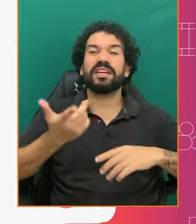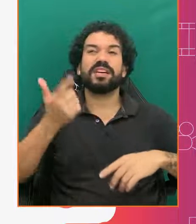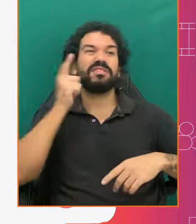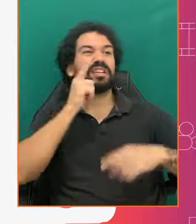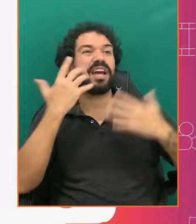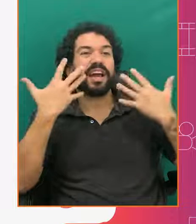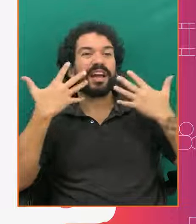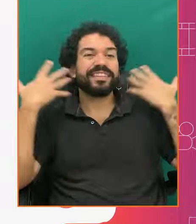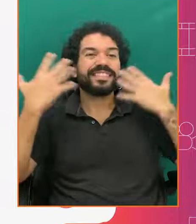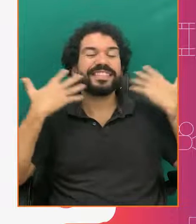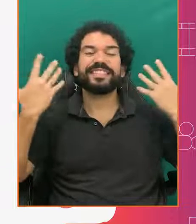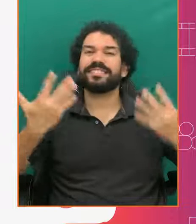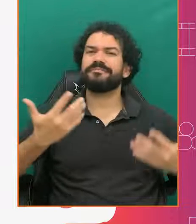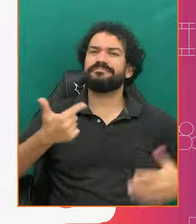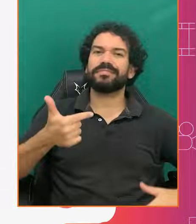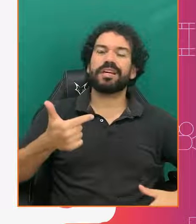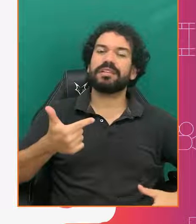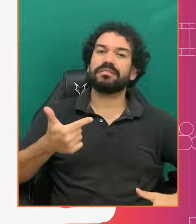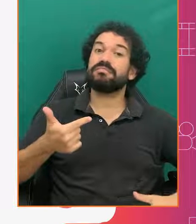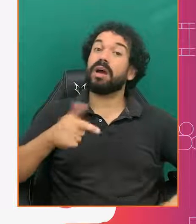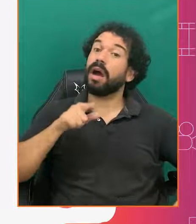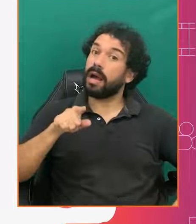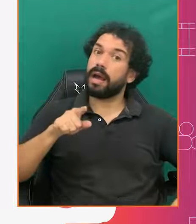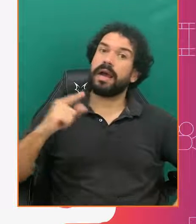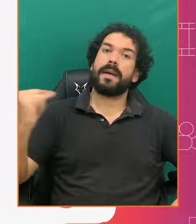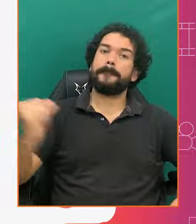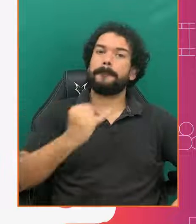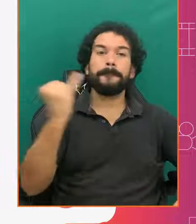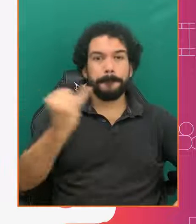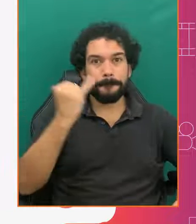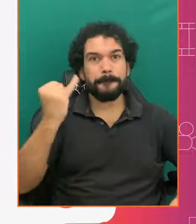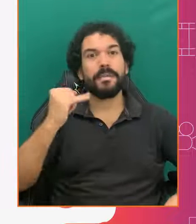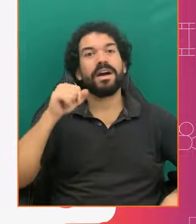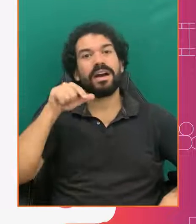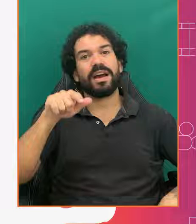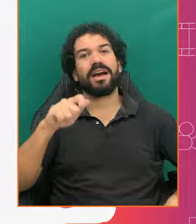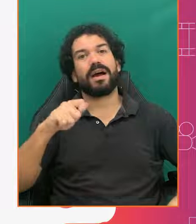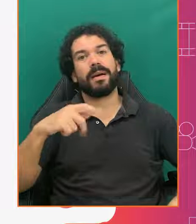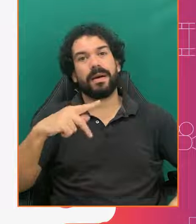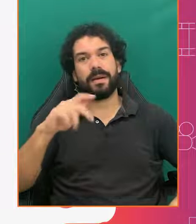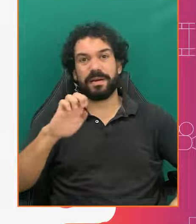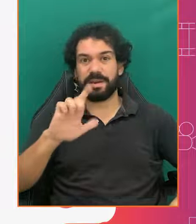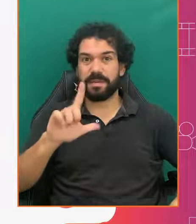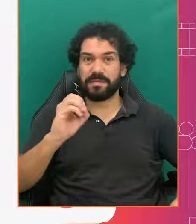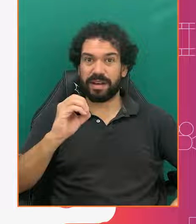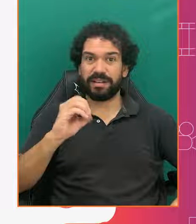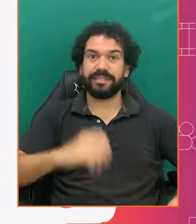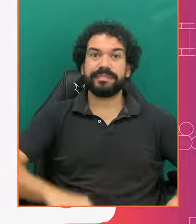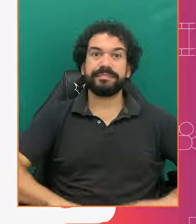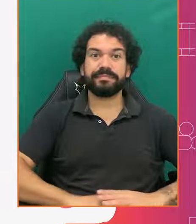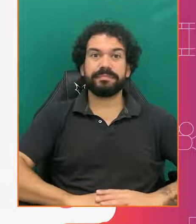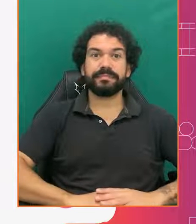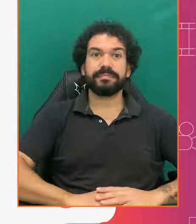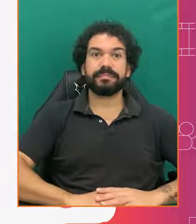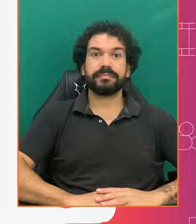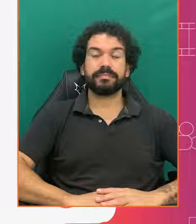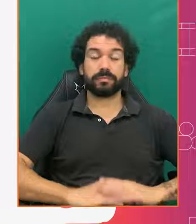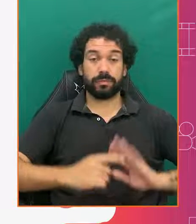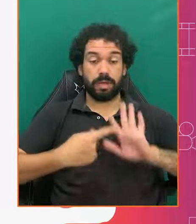foi cativante. Essa é a importância do princípio do apelo.